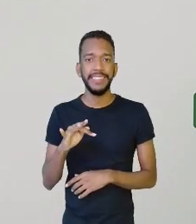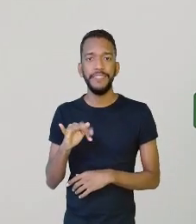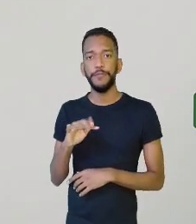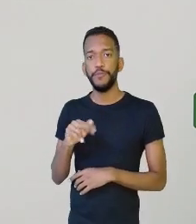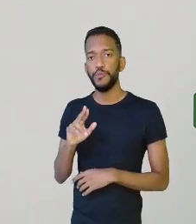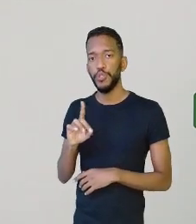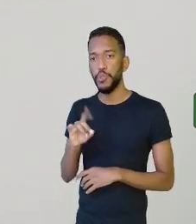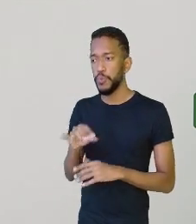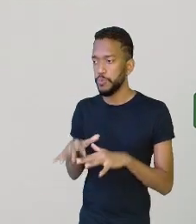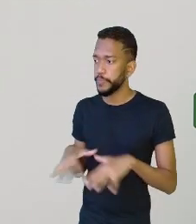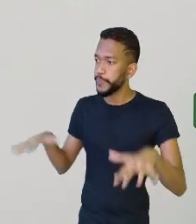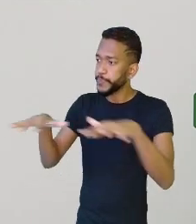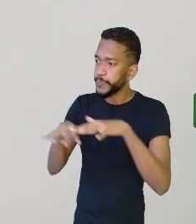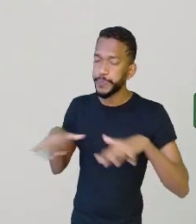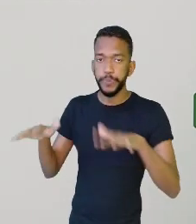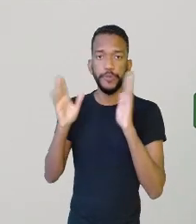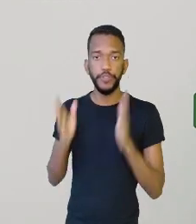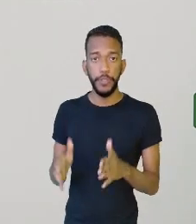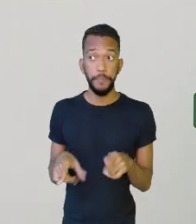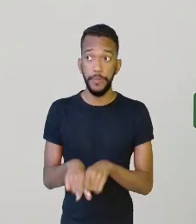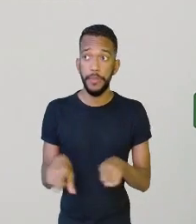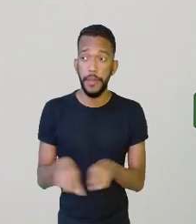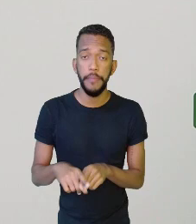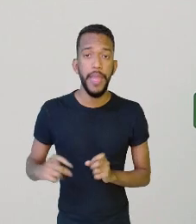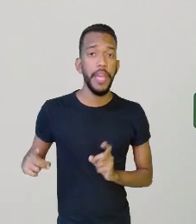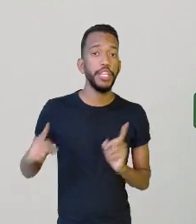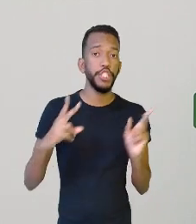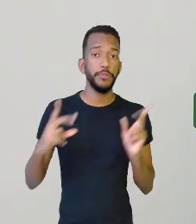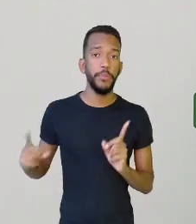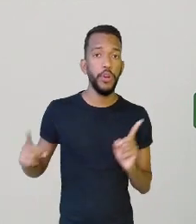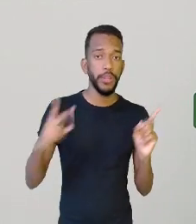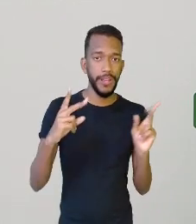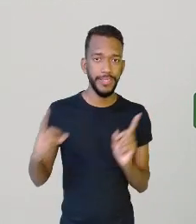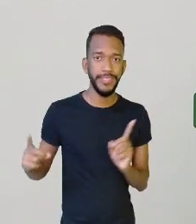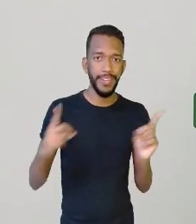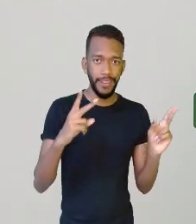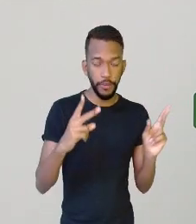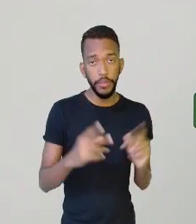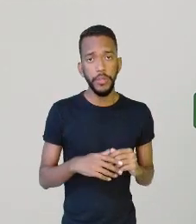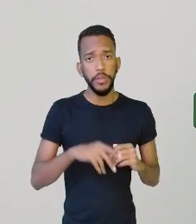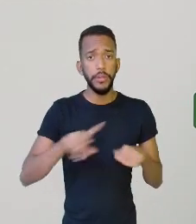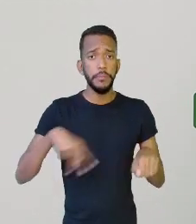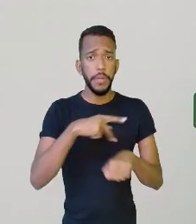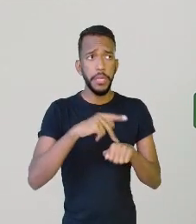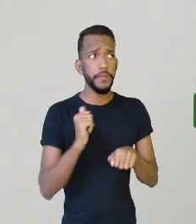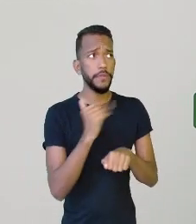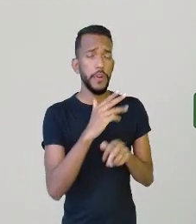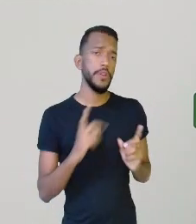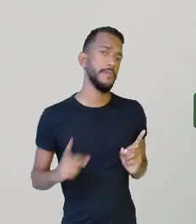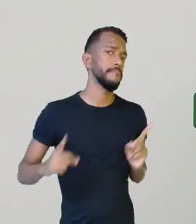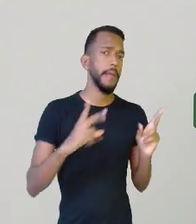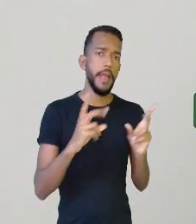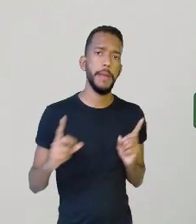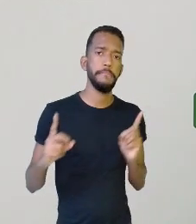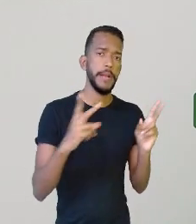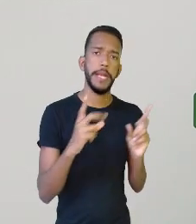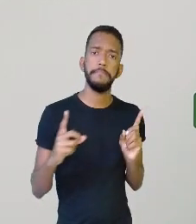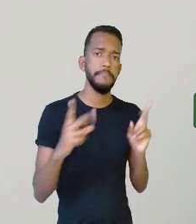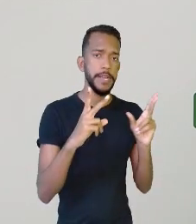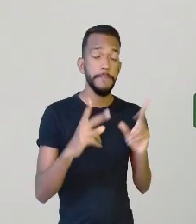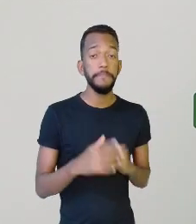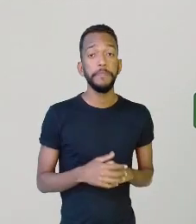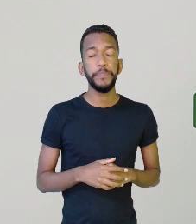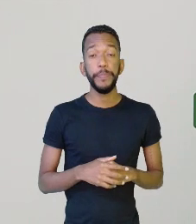era produzido, exportação. Pois é, nós produzíamos a cana-de-açúcar, nós produzíamos